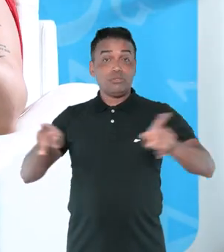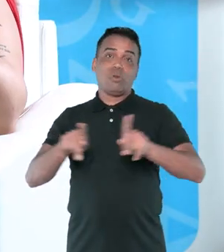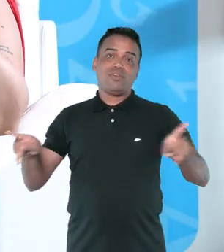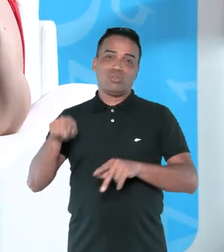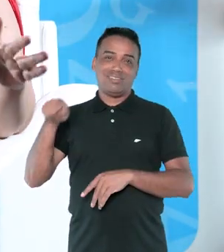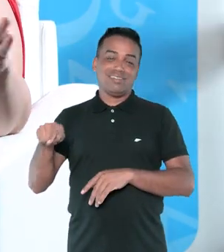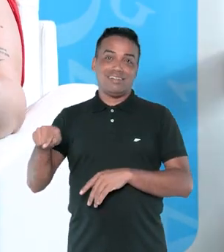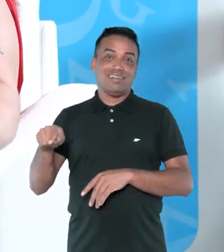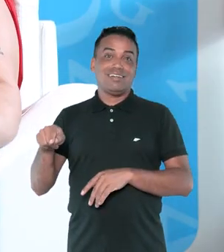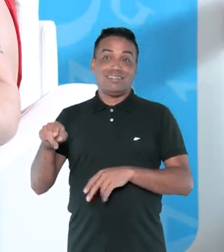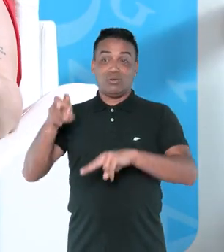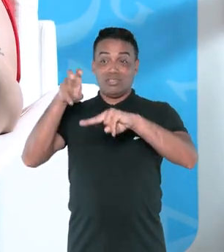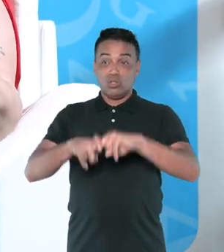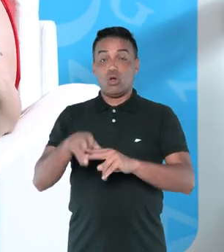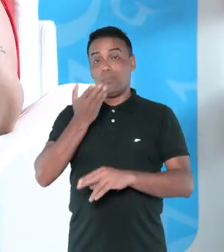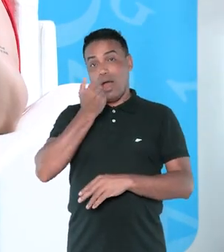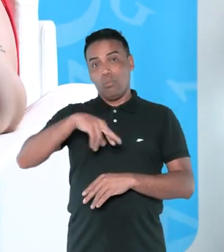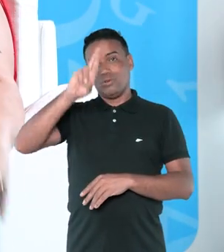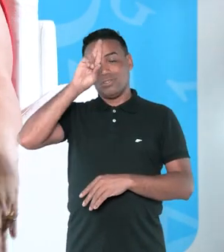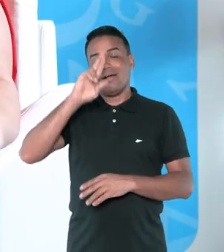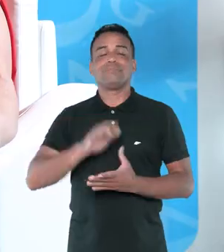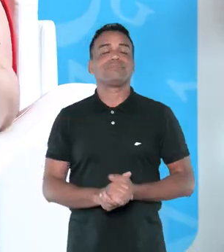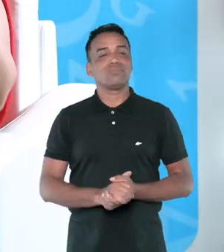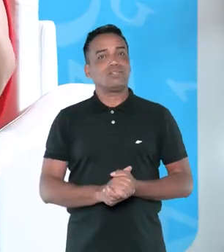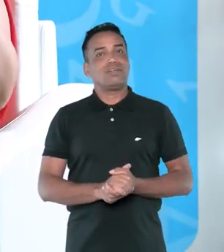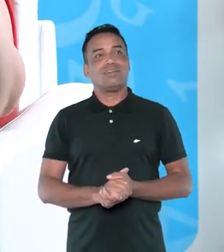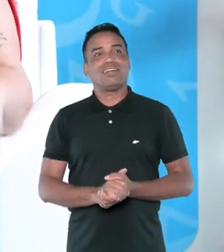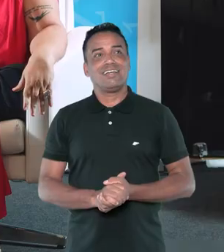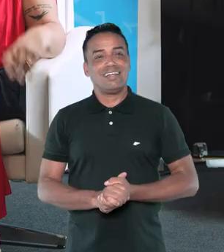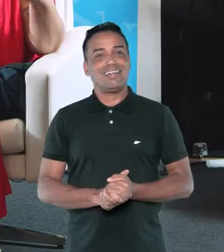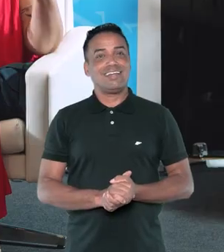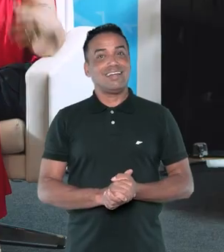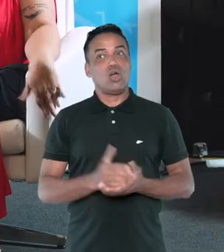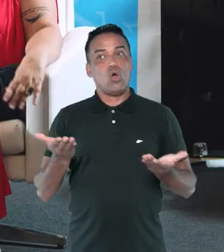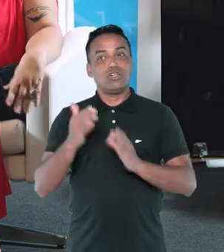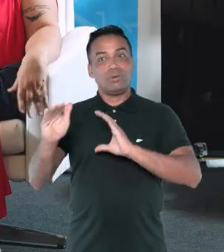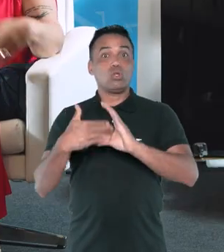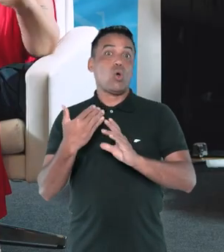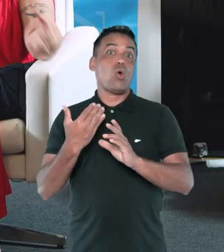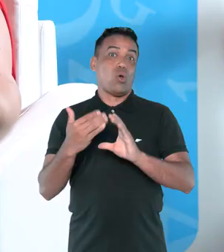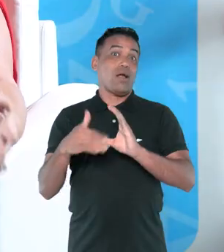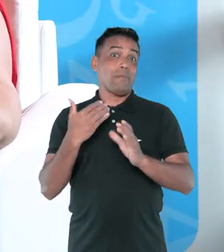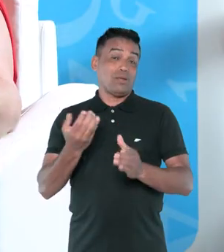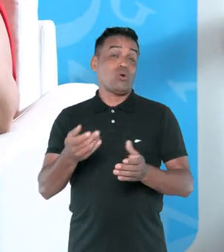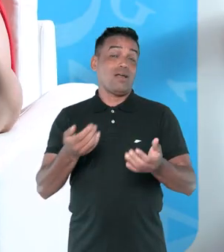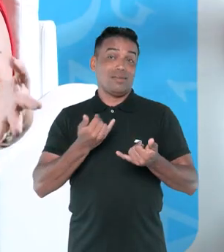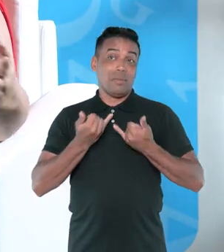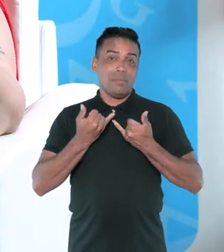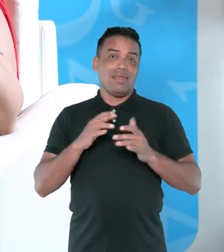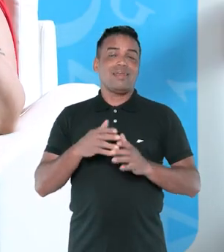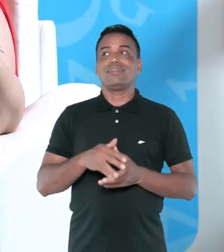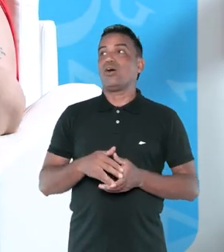Aí diz que quando eles sentavam para almoçar, aí um dizia assim, hoje fui eu. Ela mandou para mim. Aí comentavam o que é que eu